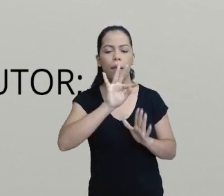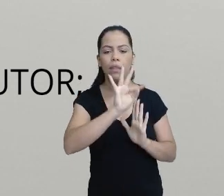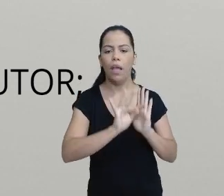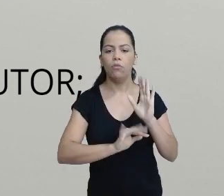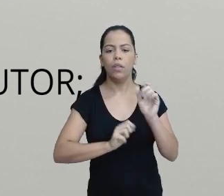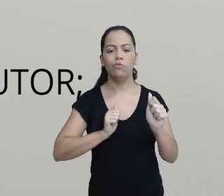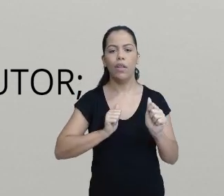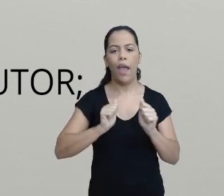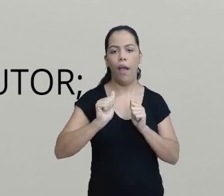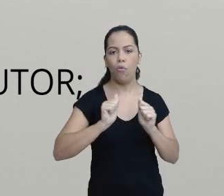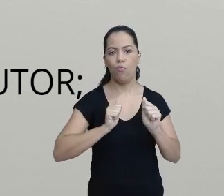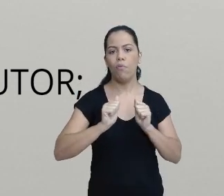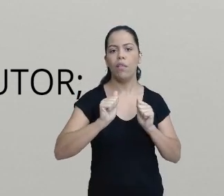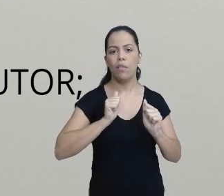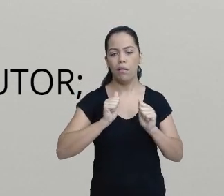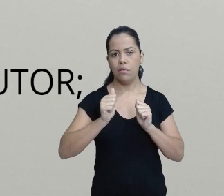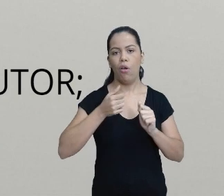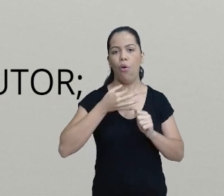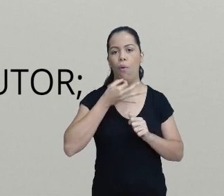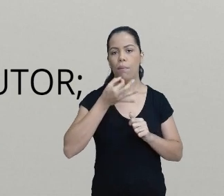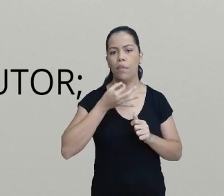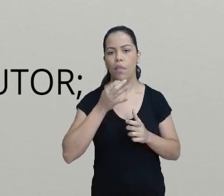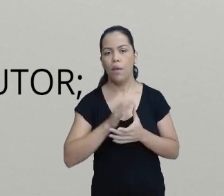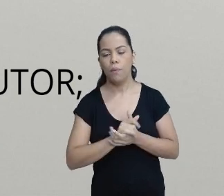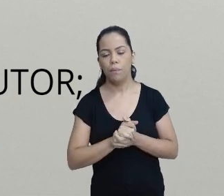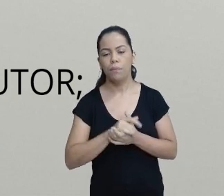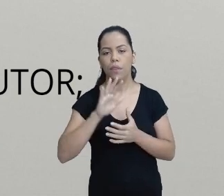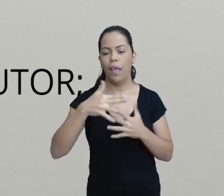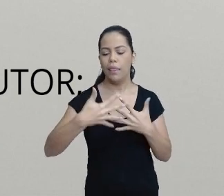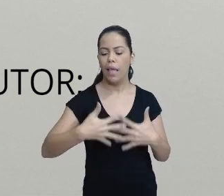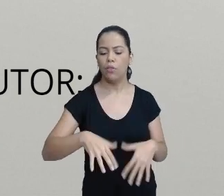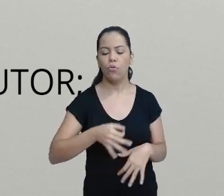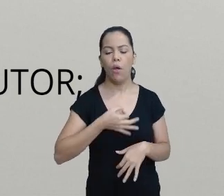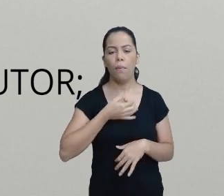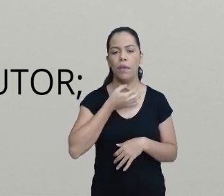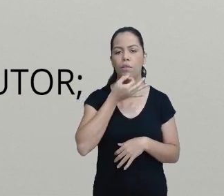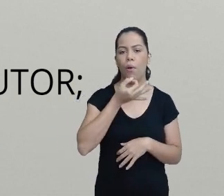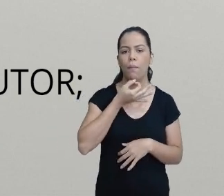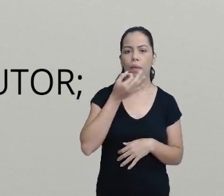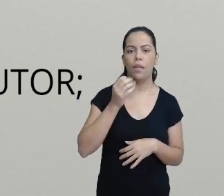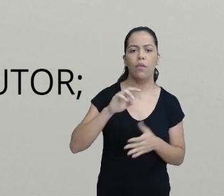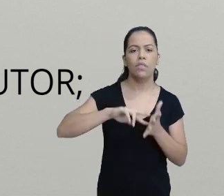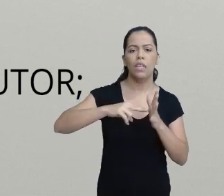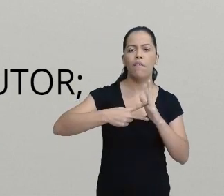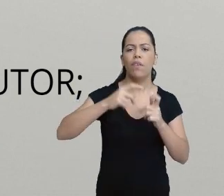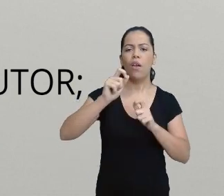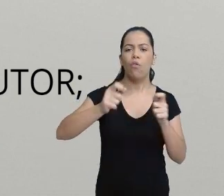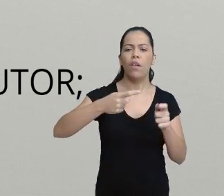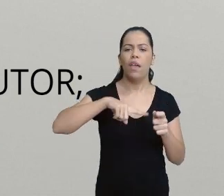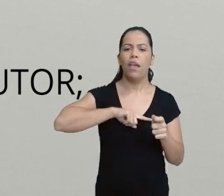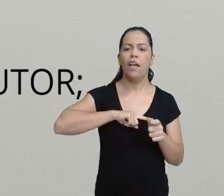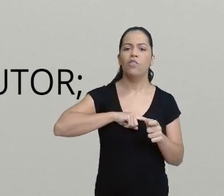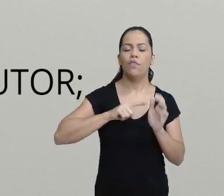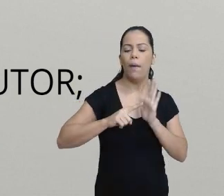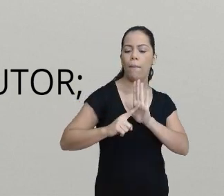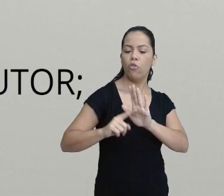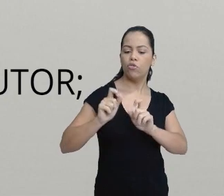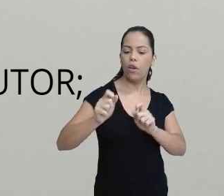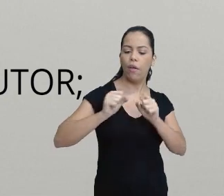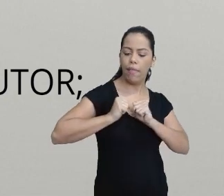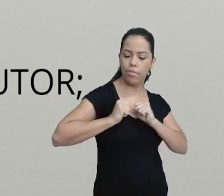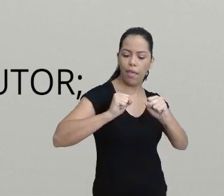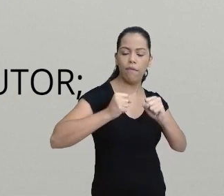Camille, o que é isso de novo? Ora, de natureza argumentativa Quer dizer que a gente vai expor e defender os